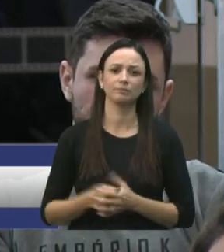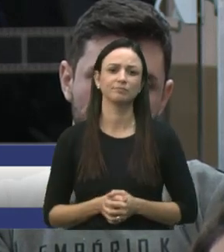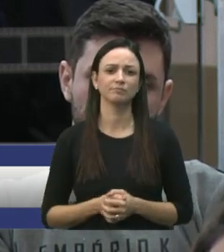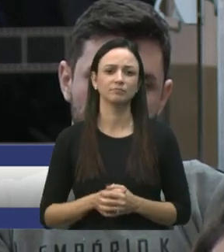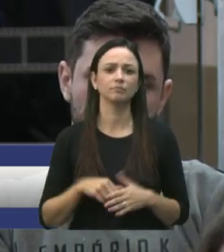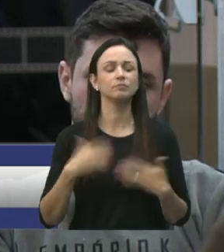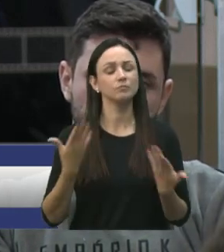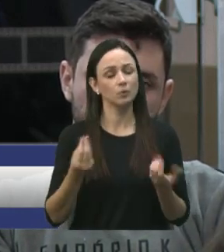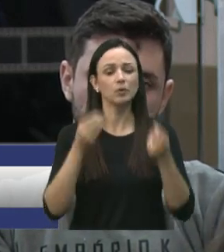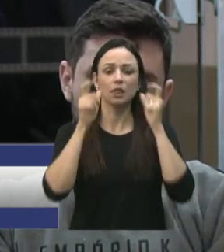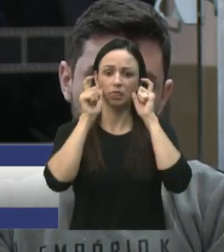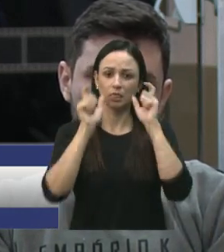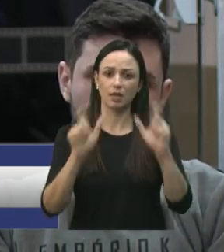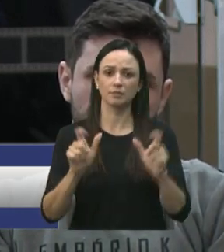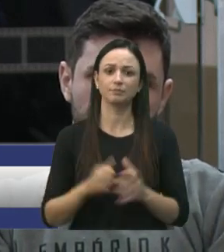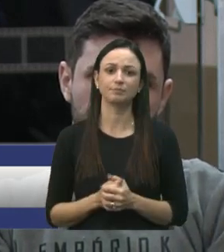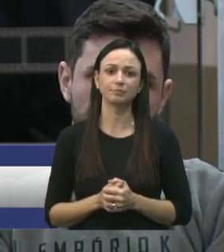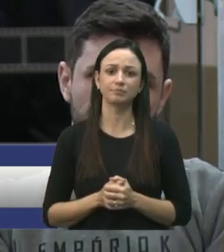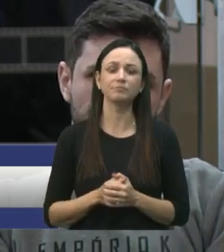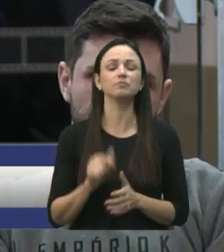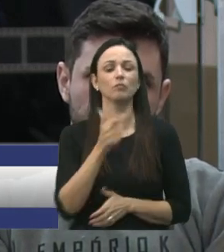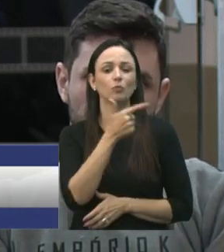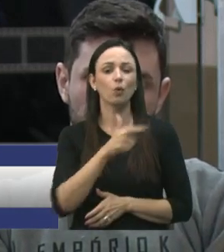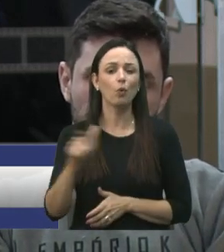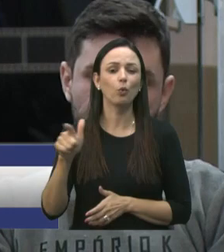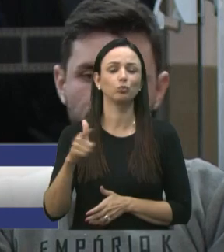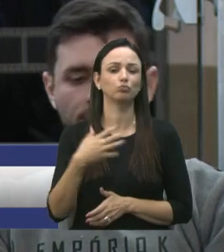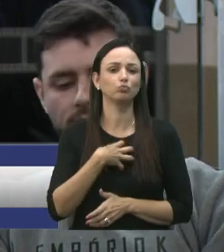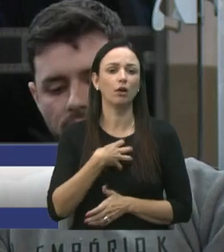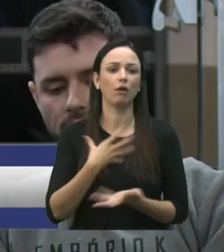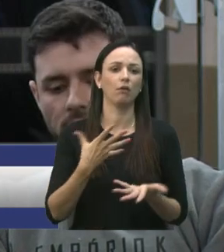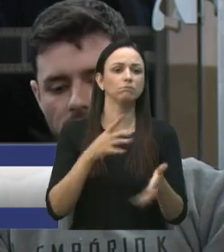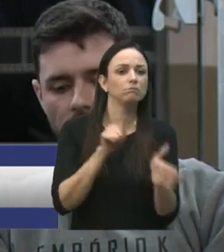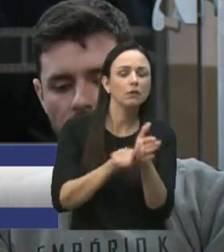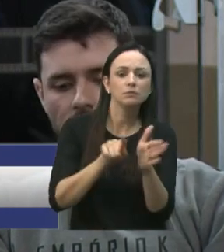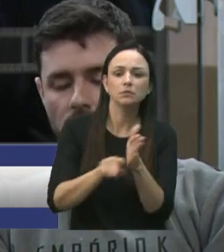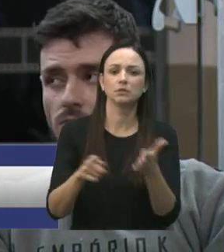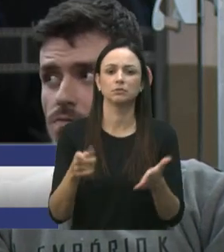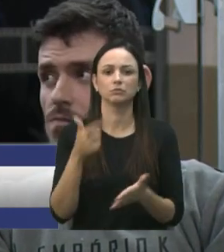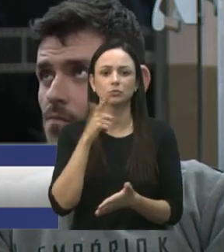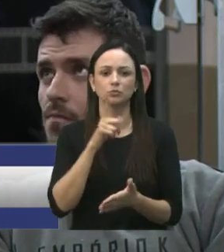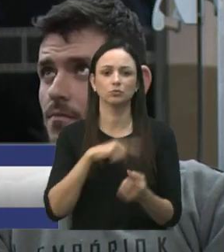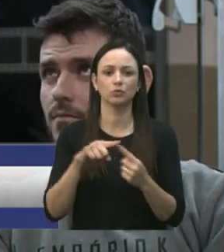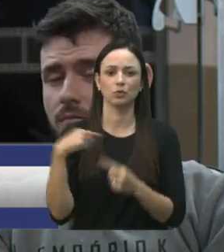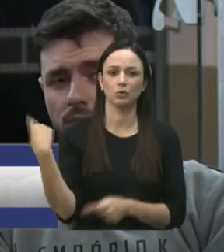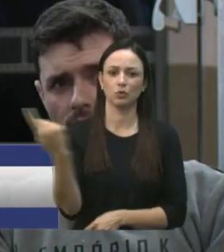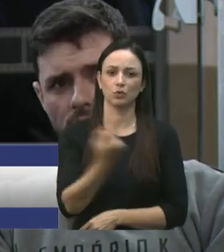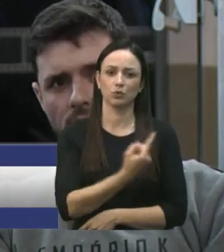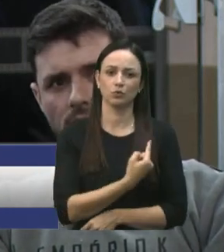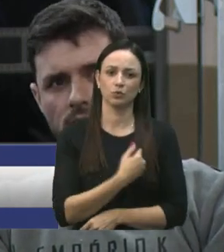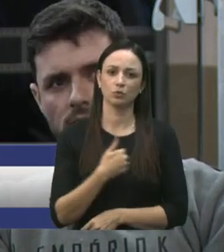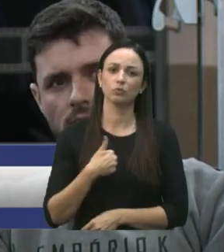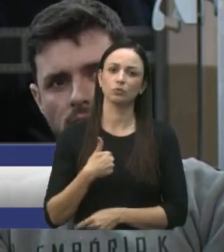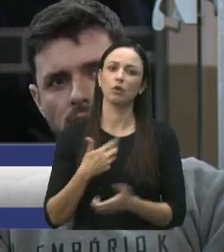bem interessante, assim, uma outra abordagem, né, para vocês poderem atingir. Aqui, todos nós falamos, eu gostaria de ter respondido